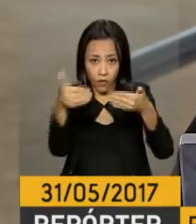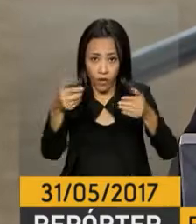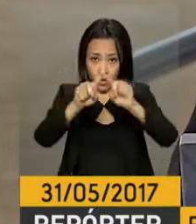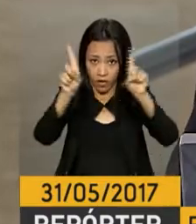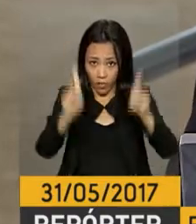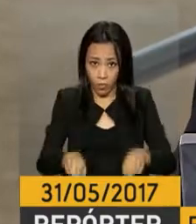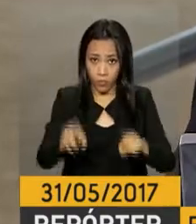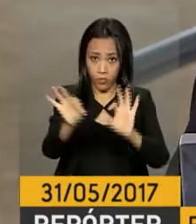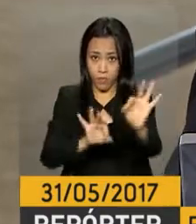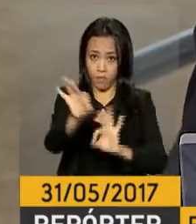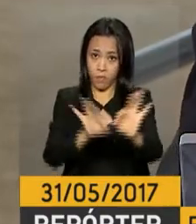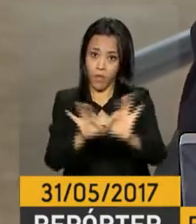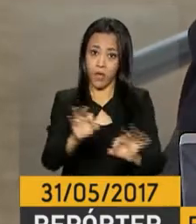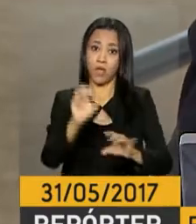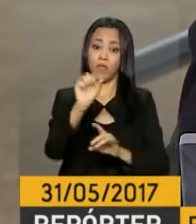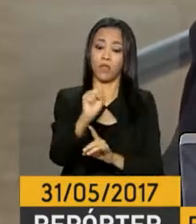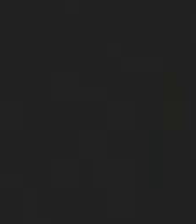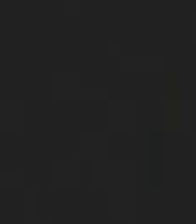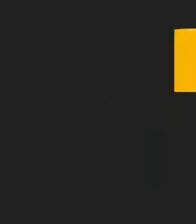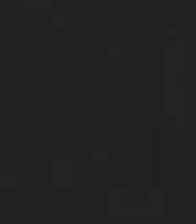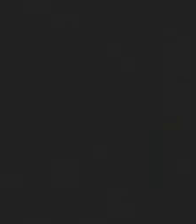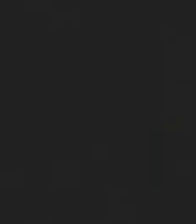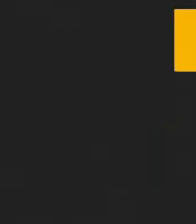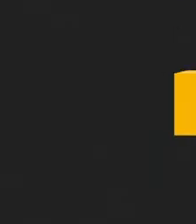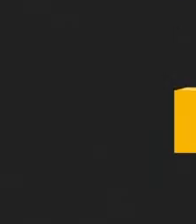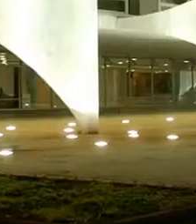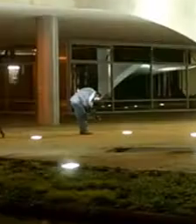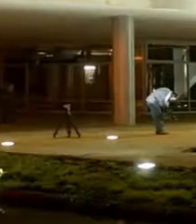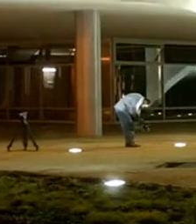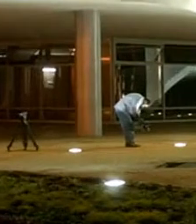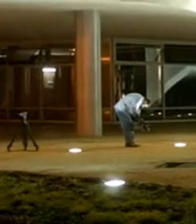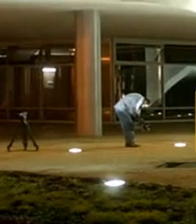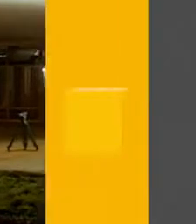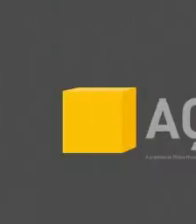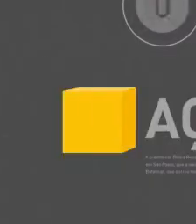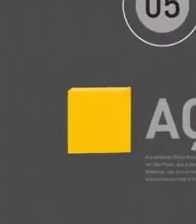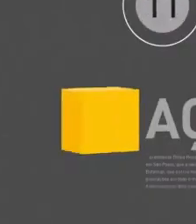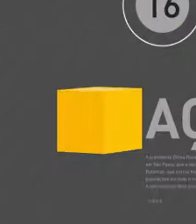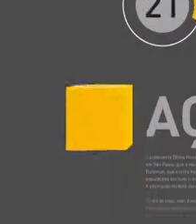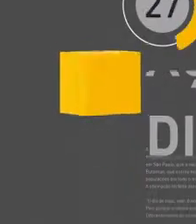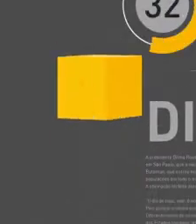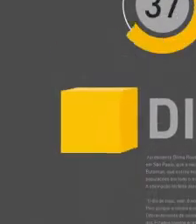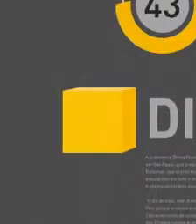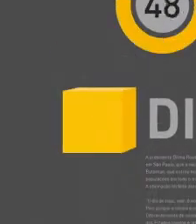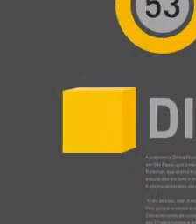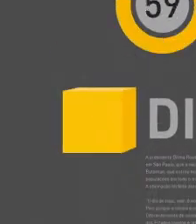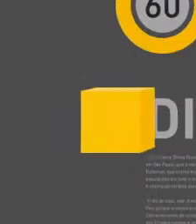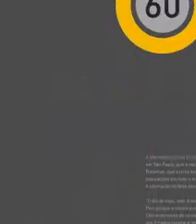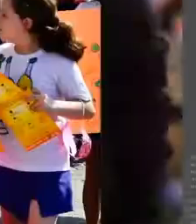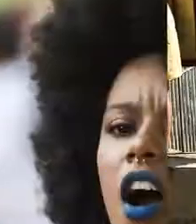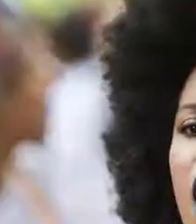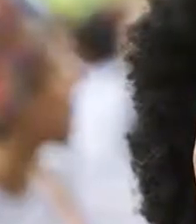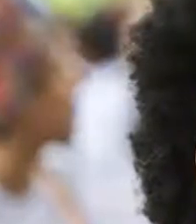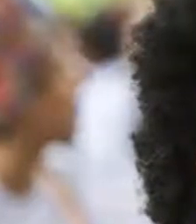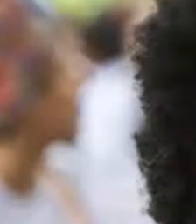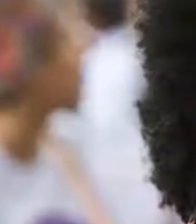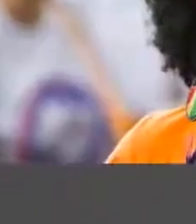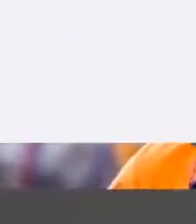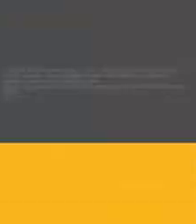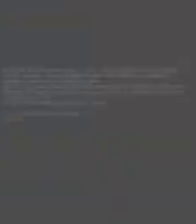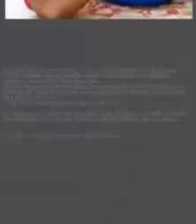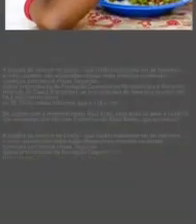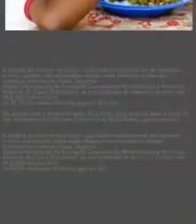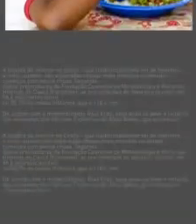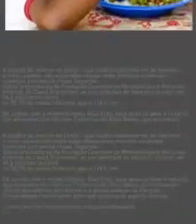do financiamento para a agricultura familiar. Música.